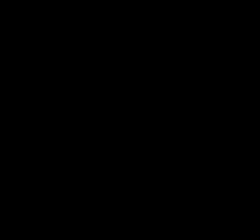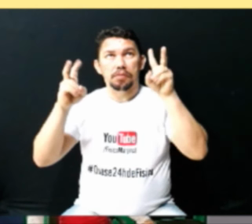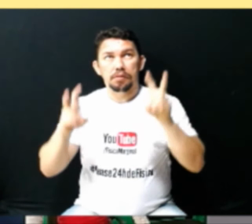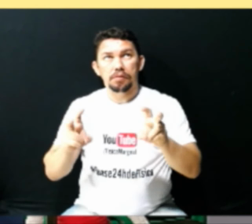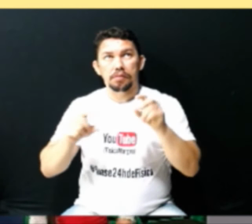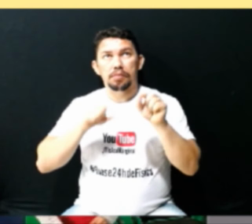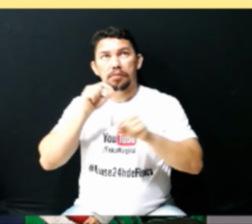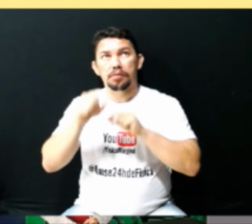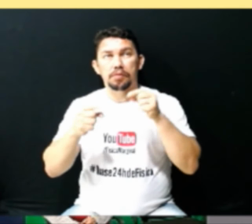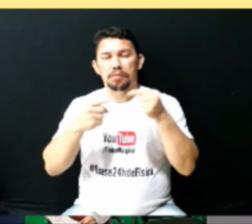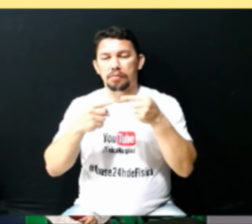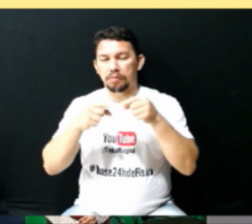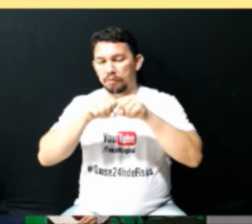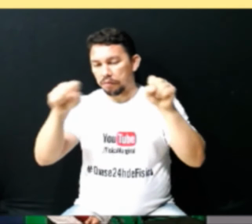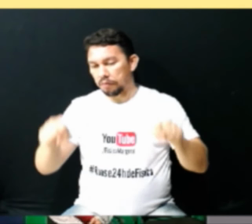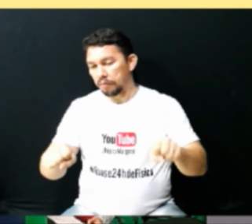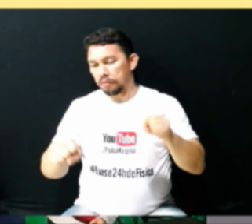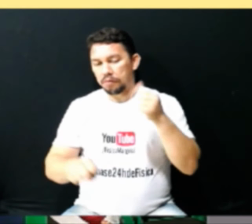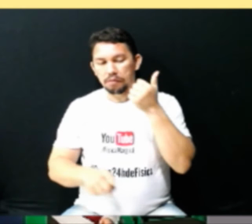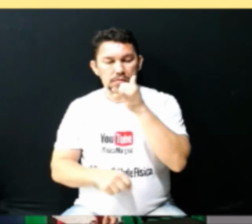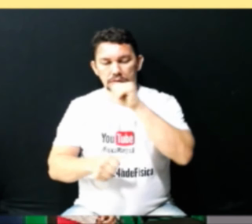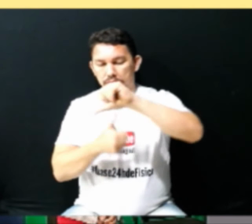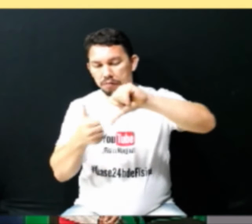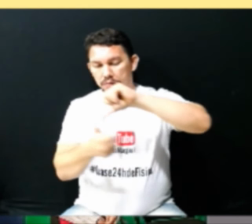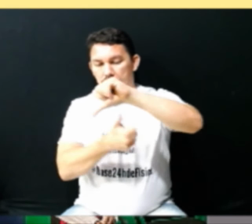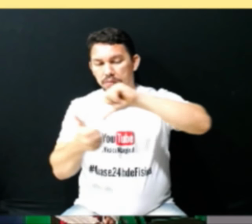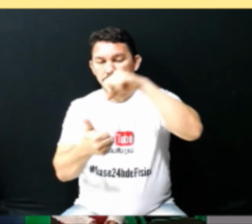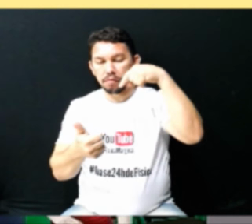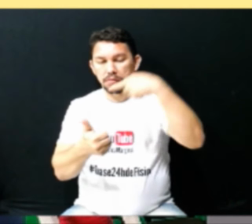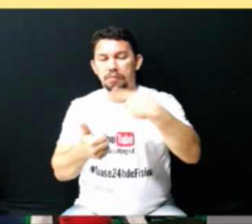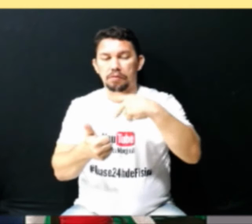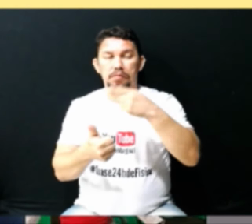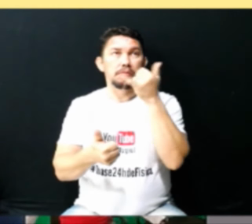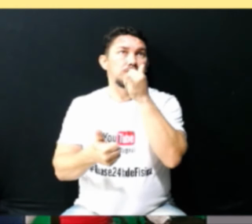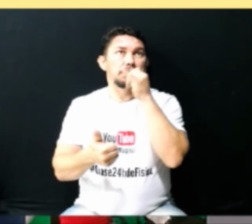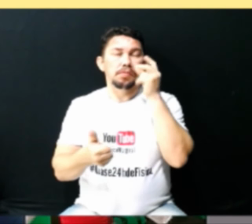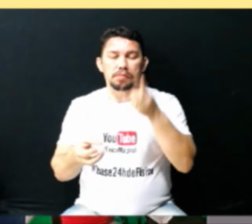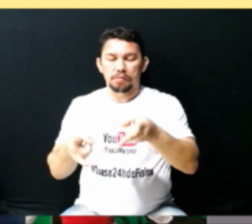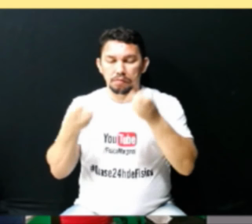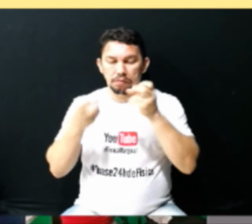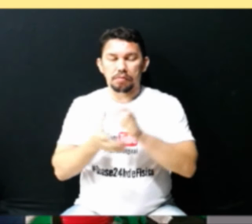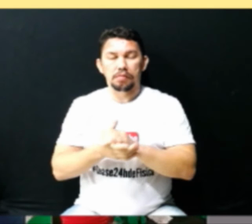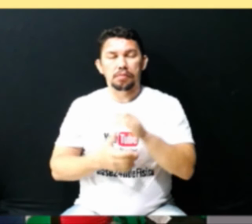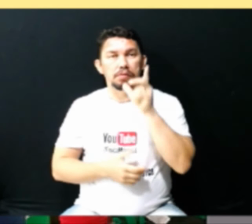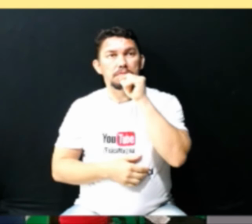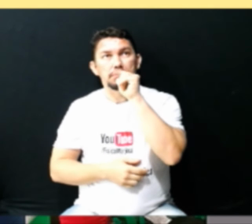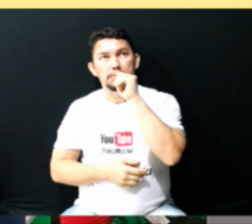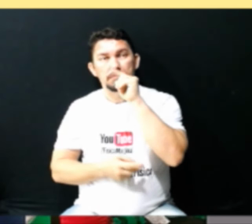de sistemas de energia, sistemas de transformação de energia. Então, observe que aqui eu tenho uma água, aqui eu